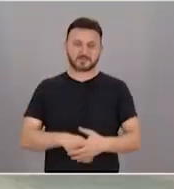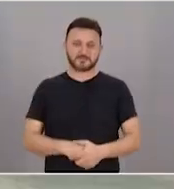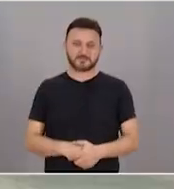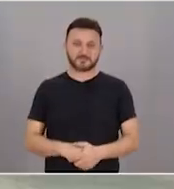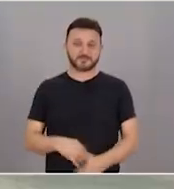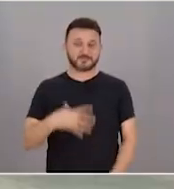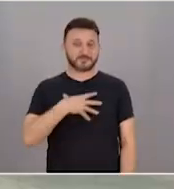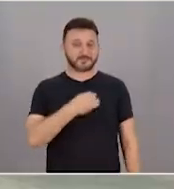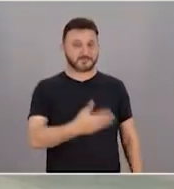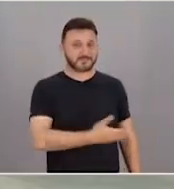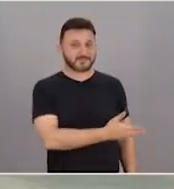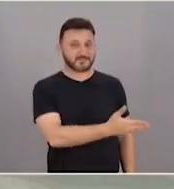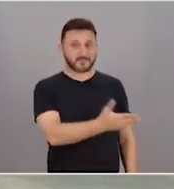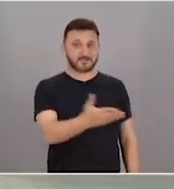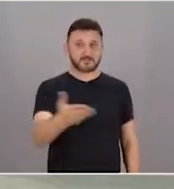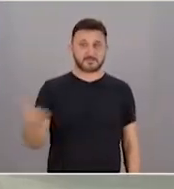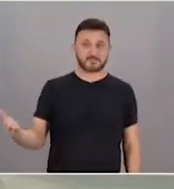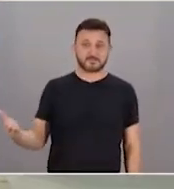Filhos amados,